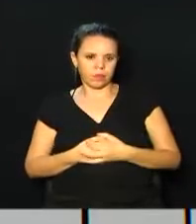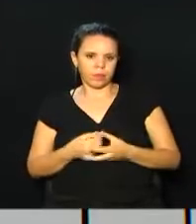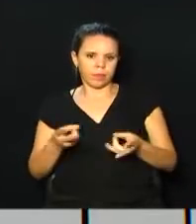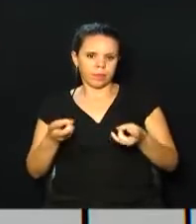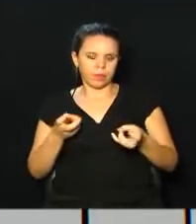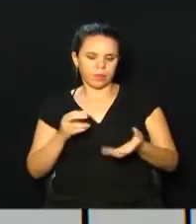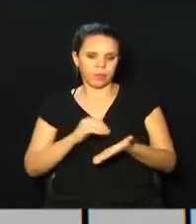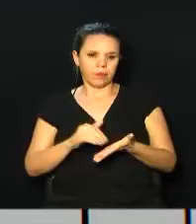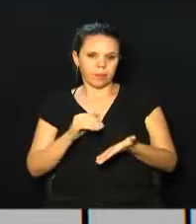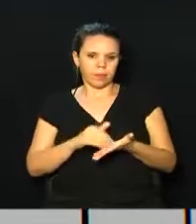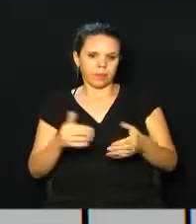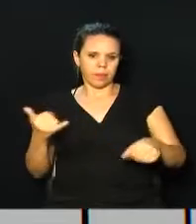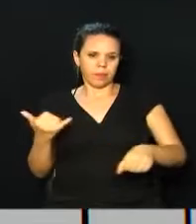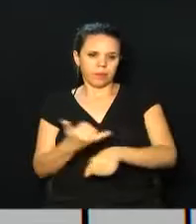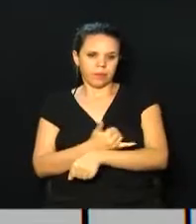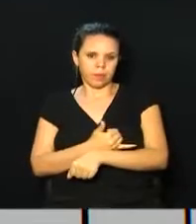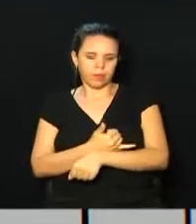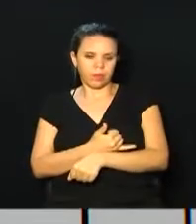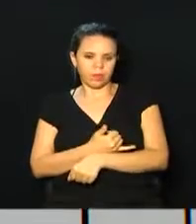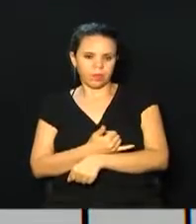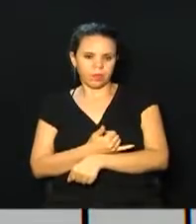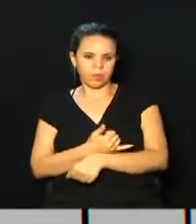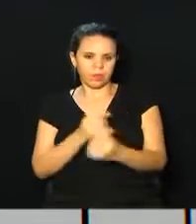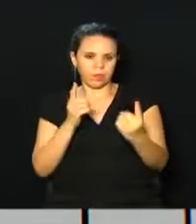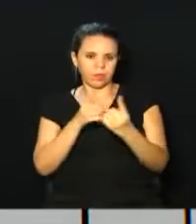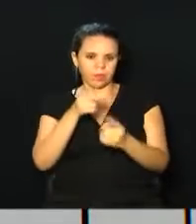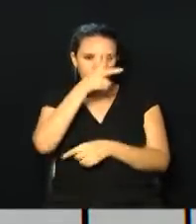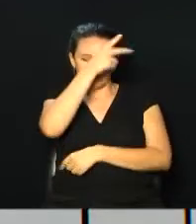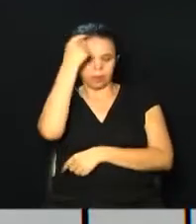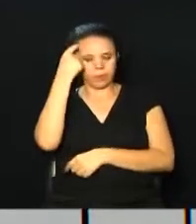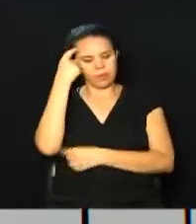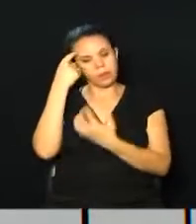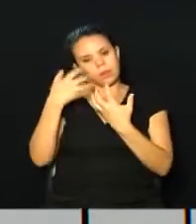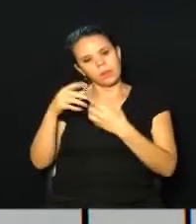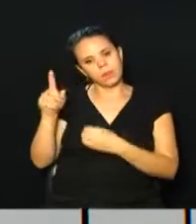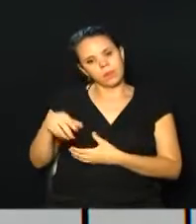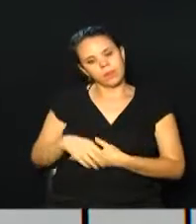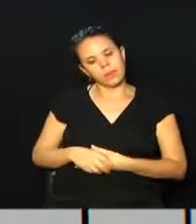a Secretaria de Infraestrutura, Serviços Públicos, pensando nisso,